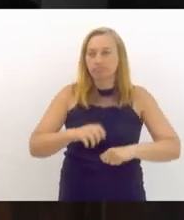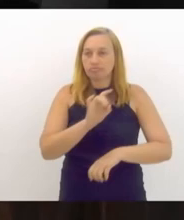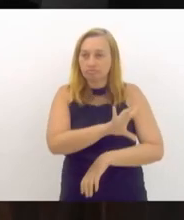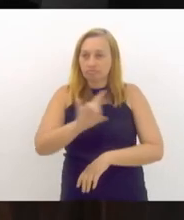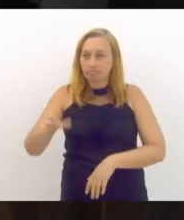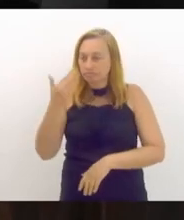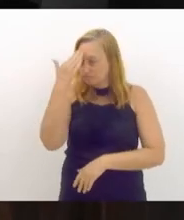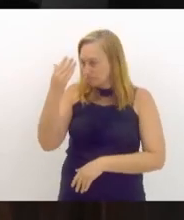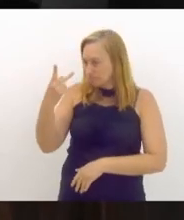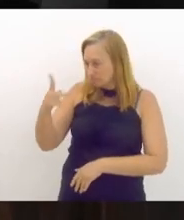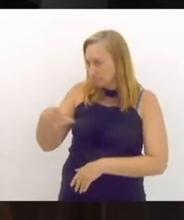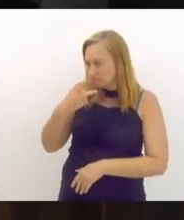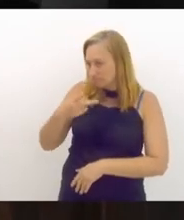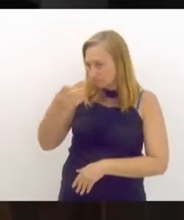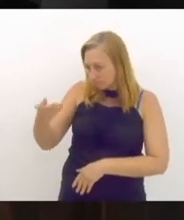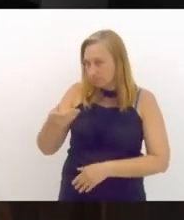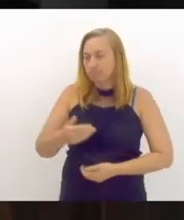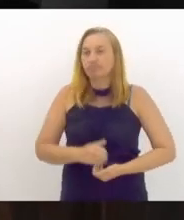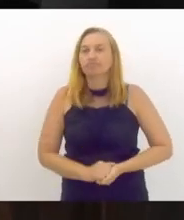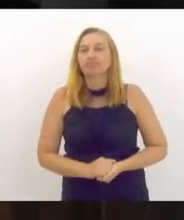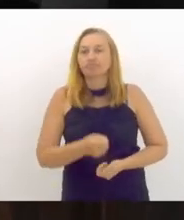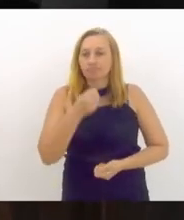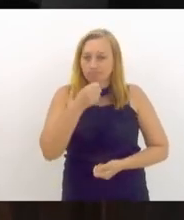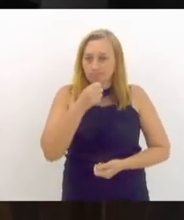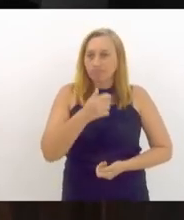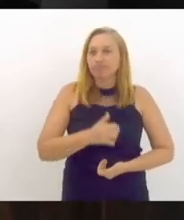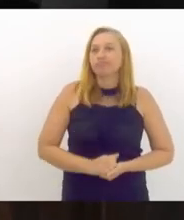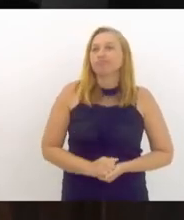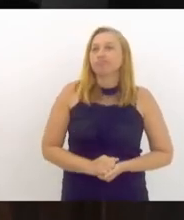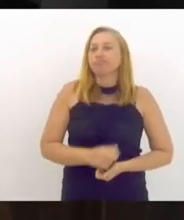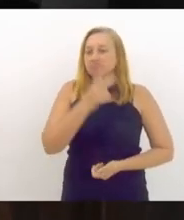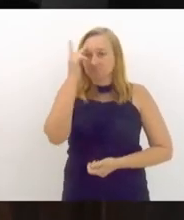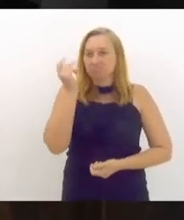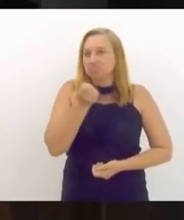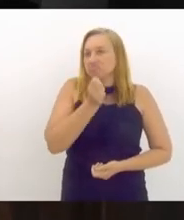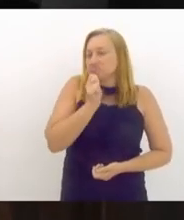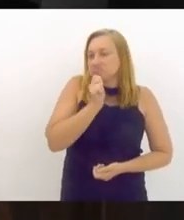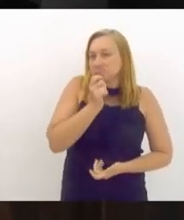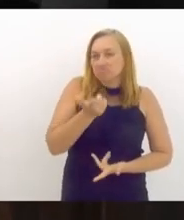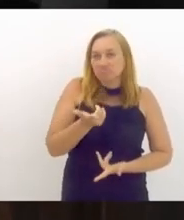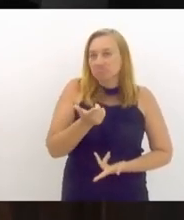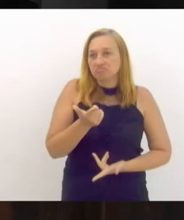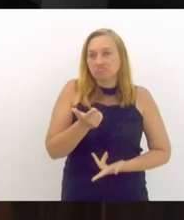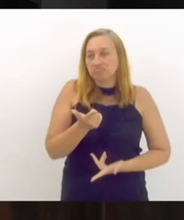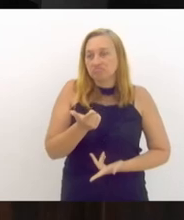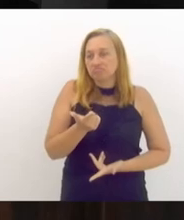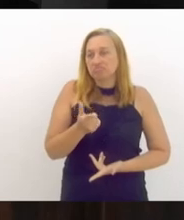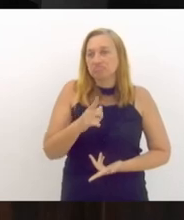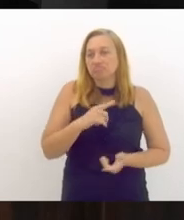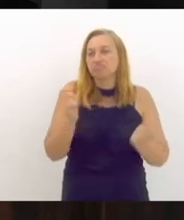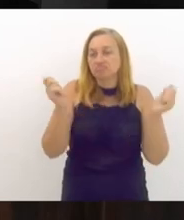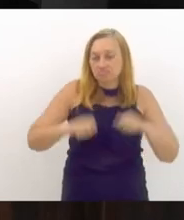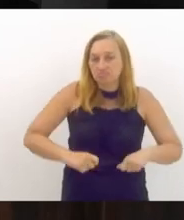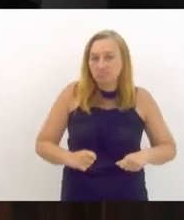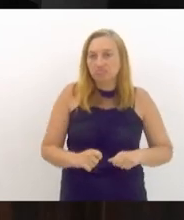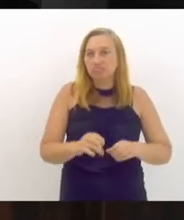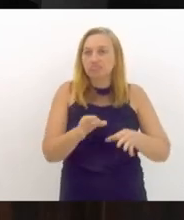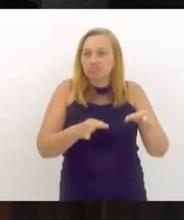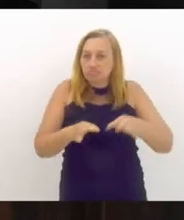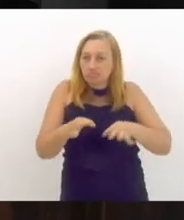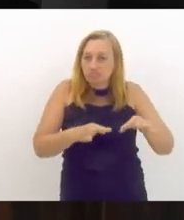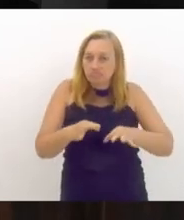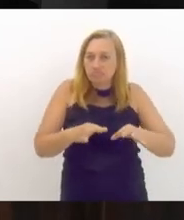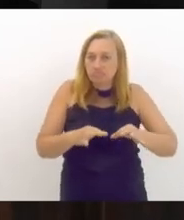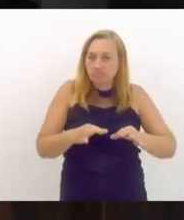pela posição firme da senhora aqui no microfone, porque ninguém menos, ninguém mais, de quem teve a competência de ordenar a despesa de